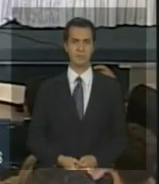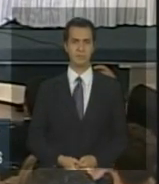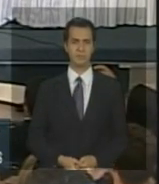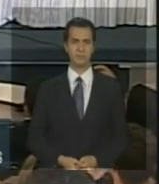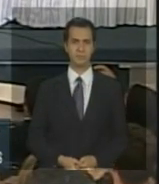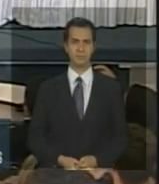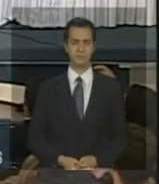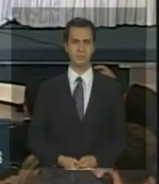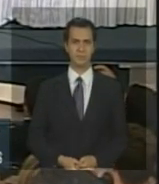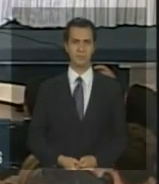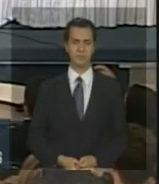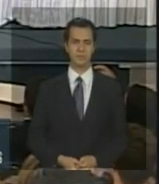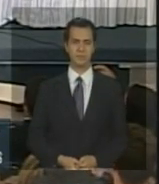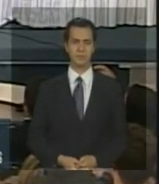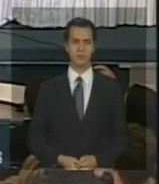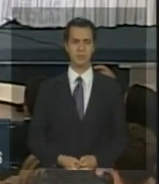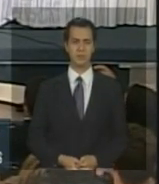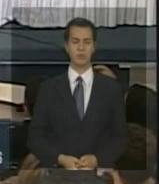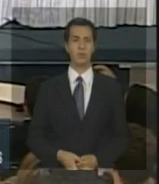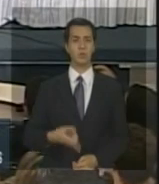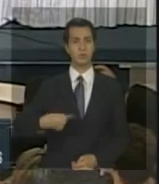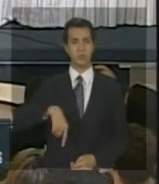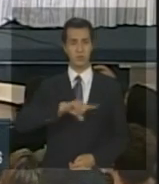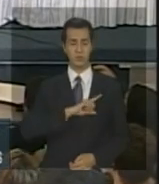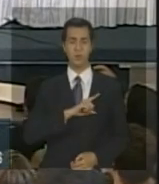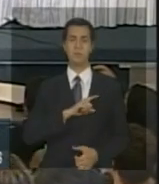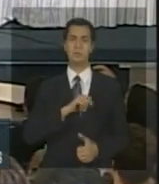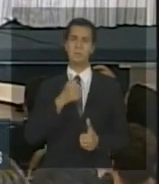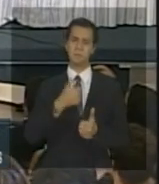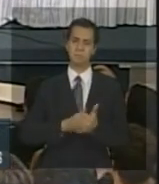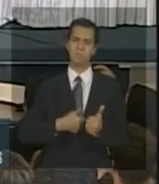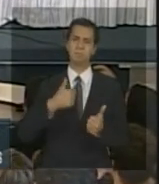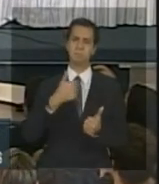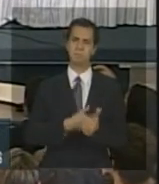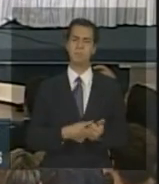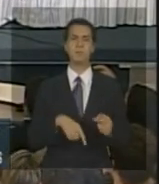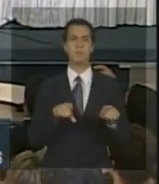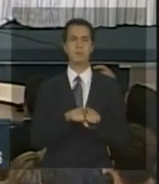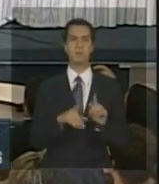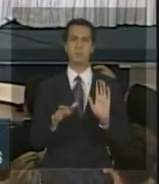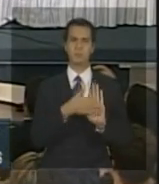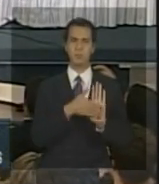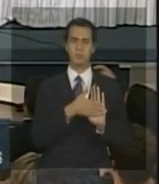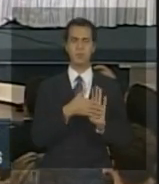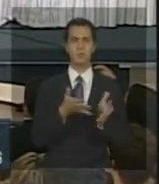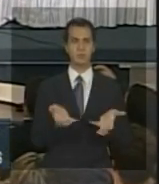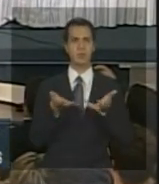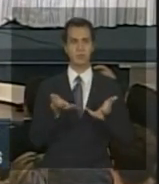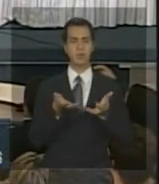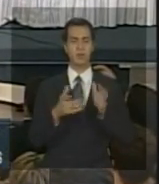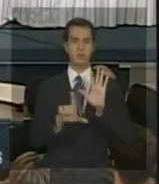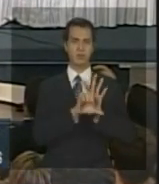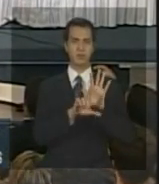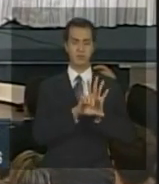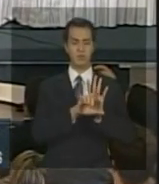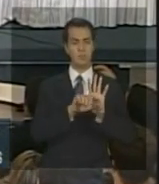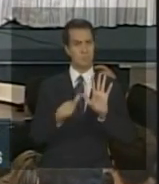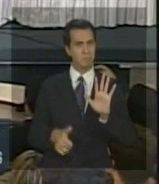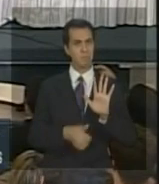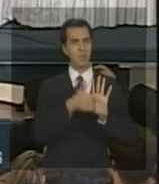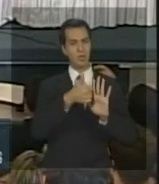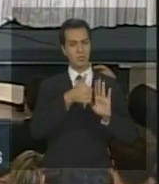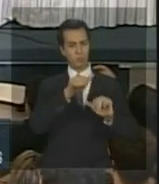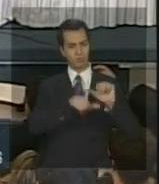estamos buscando e propondo aperfeiçoarmos o marco legal do